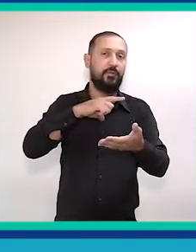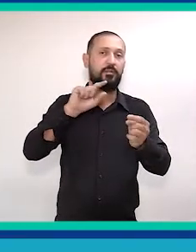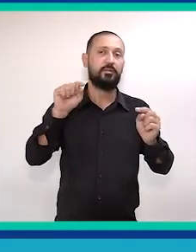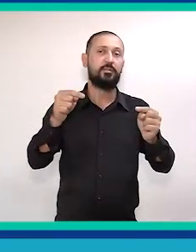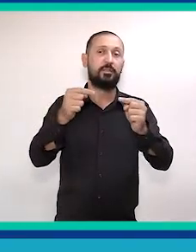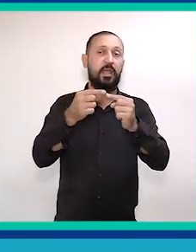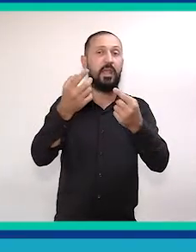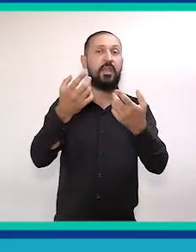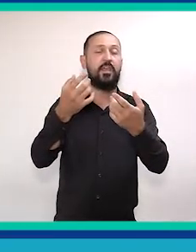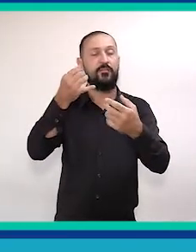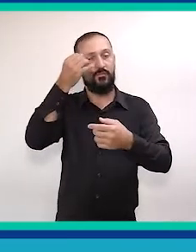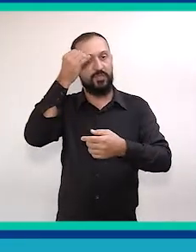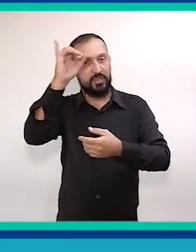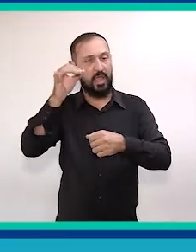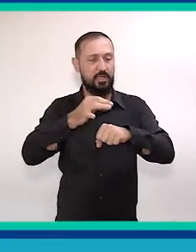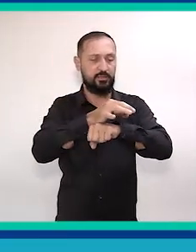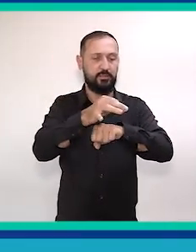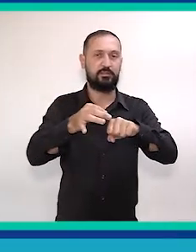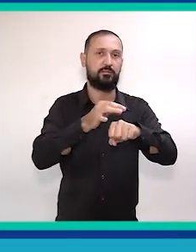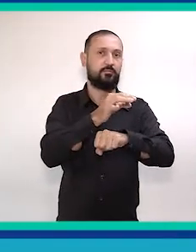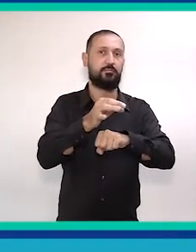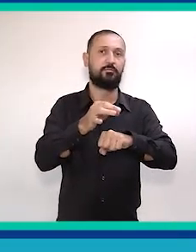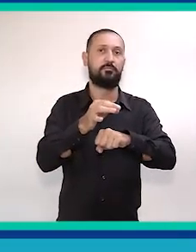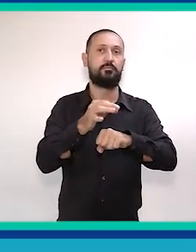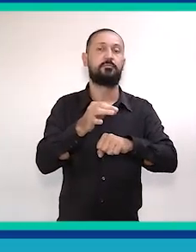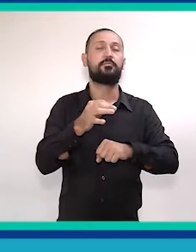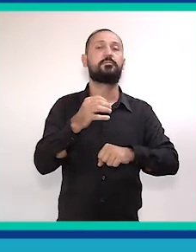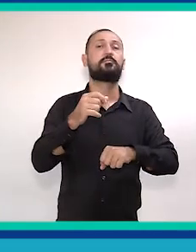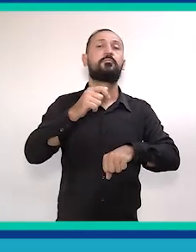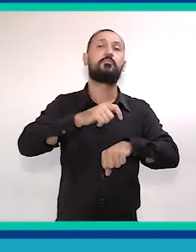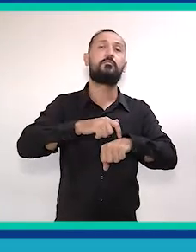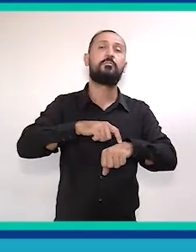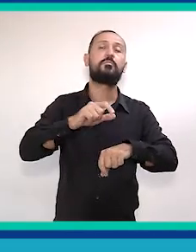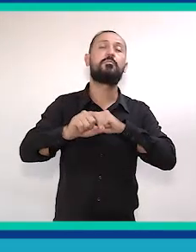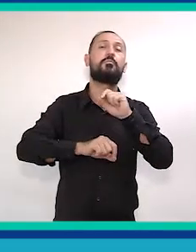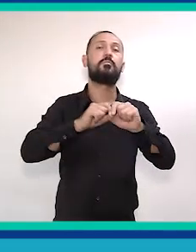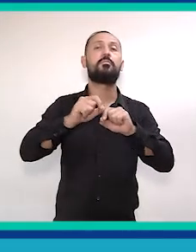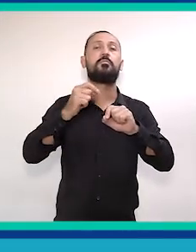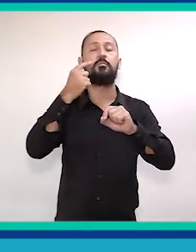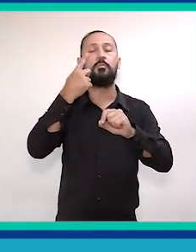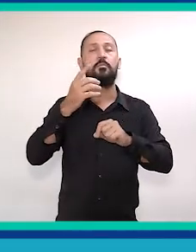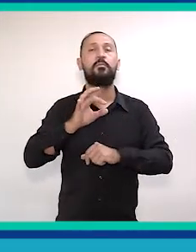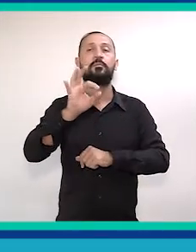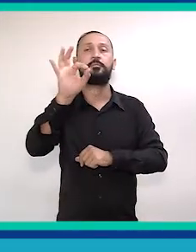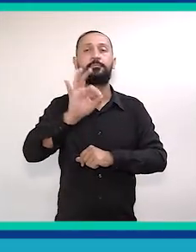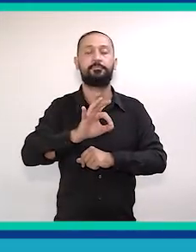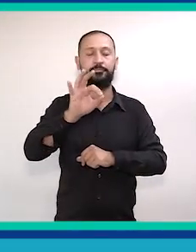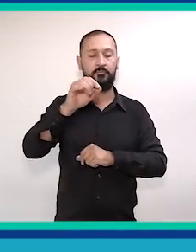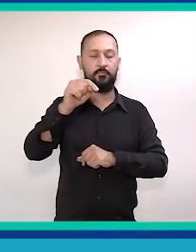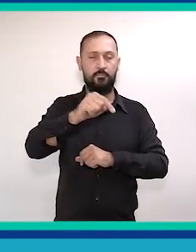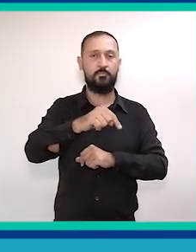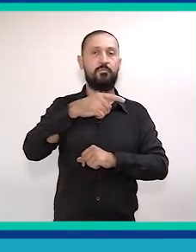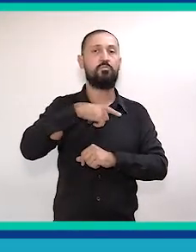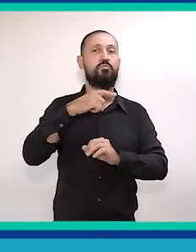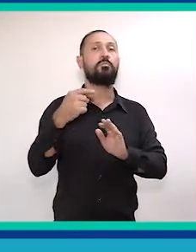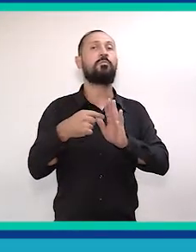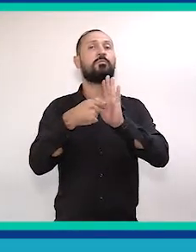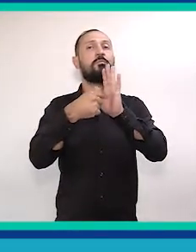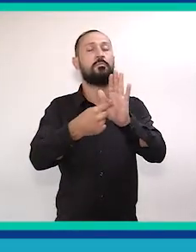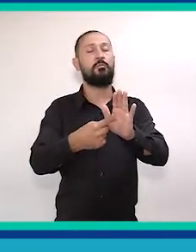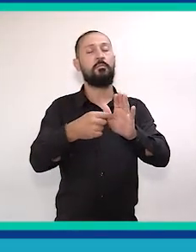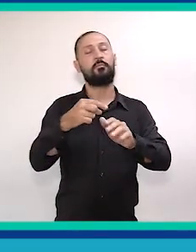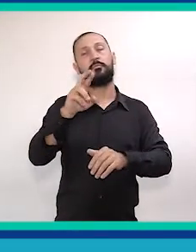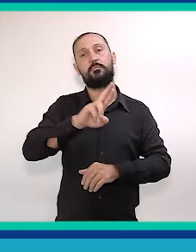uma atividade contra aquela célula e, principalmente, a partir de que ponto, a partir de qual concentração a nossa amostra